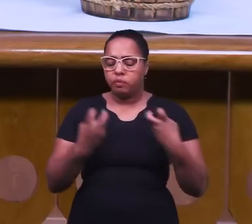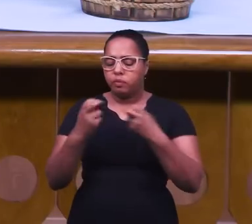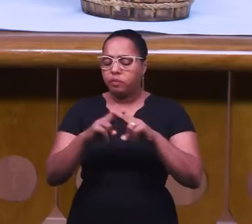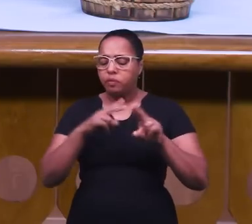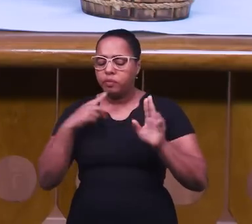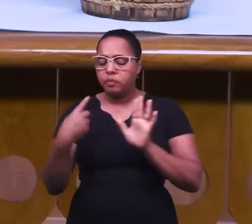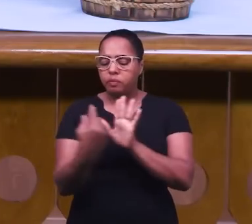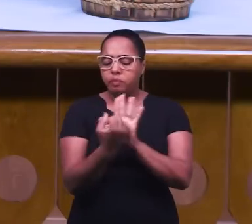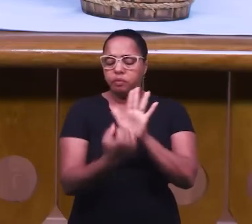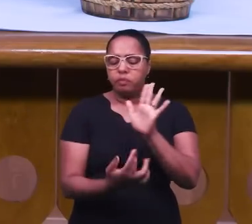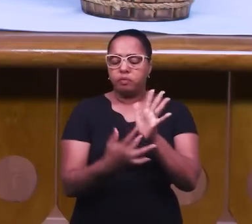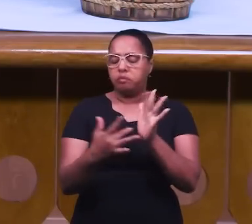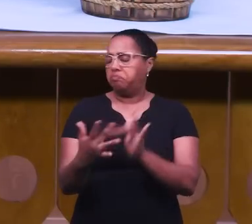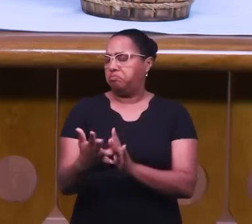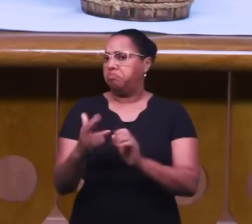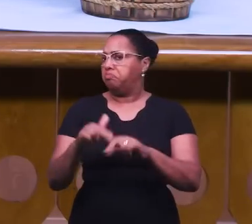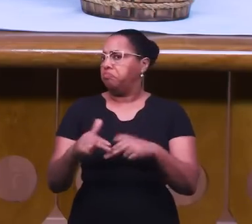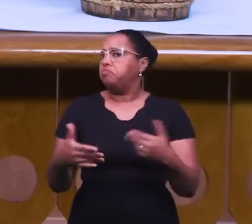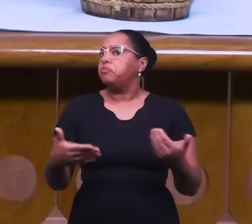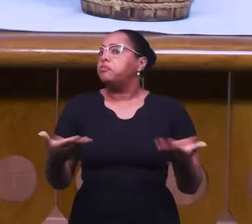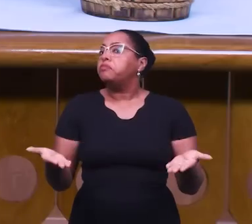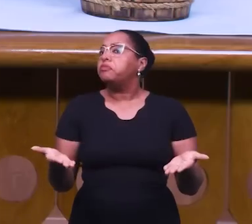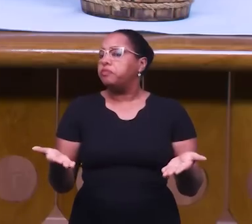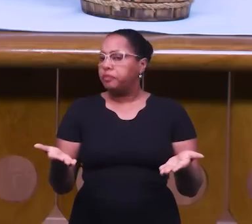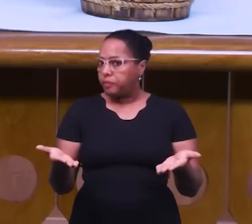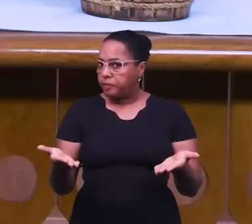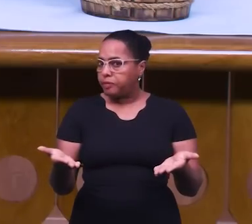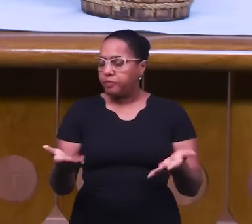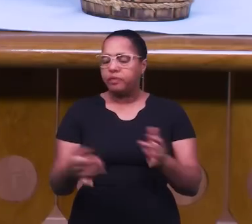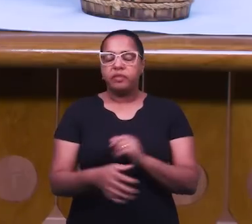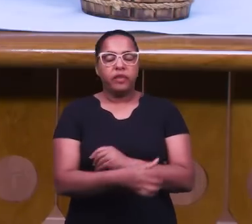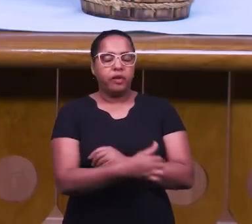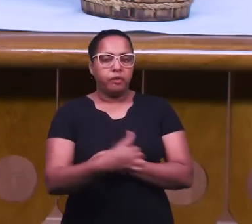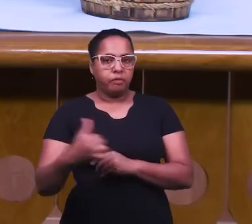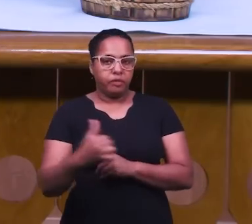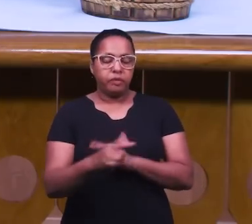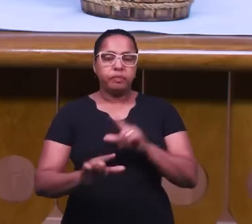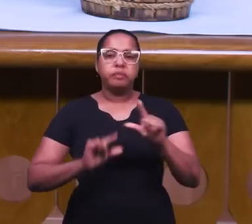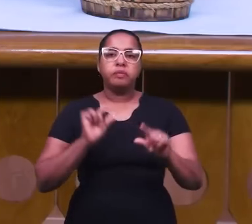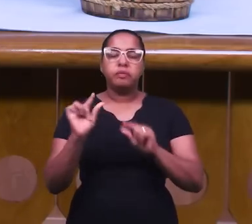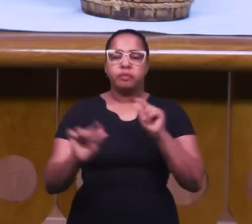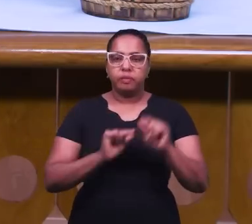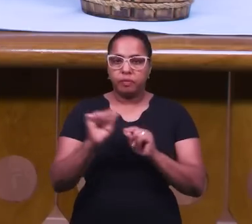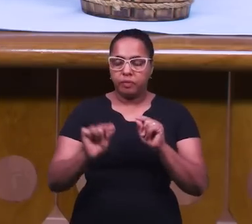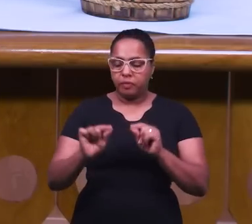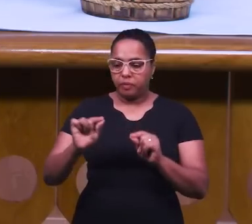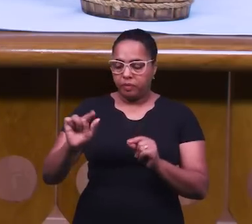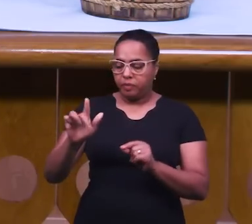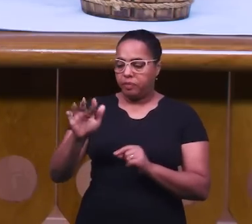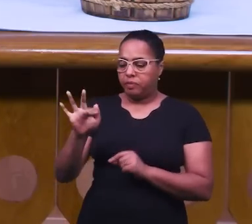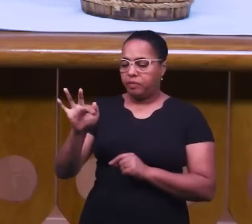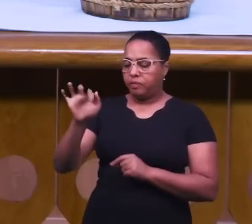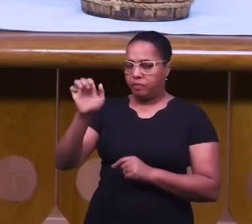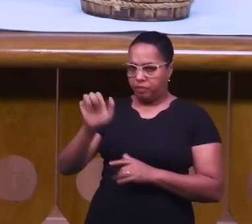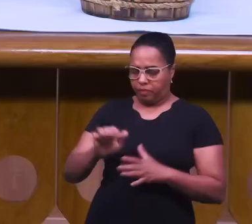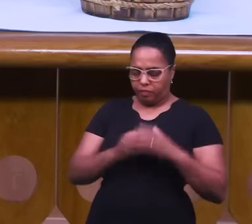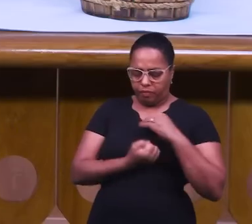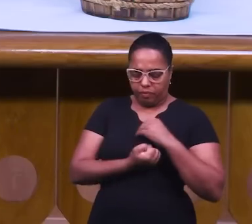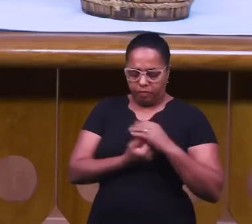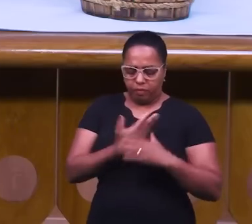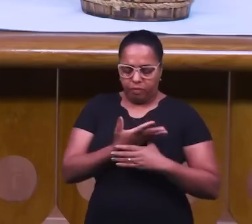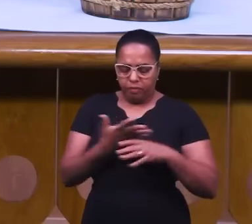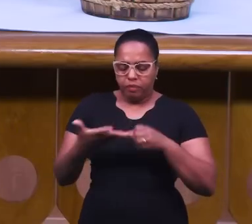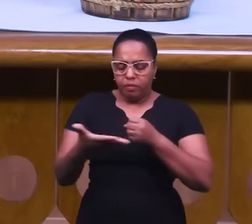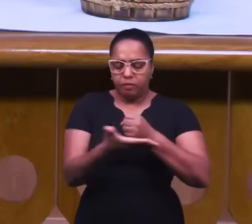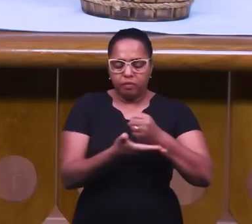clamar pelo sangue de Jesus, ou seja, por que clamar pelo sangue de Jesus? Primeiro é que a fé cristã genuína,